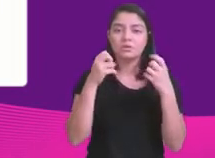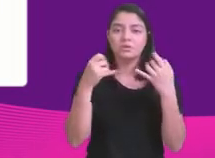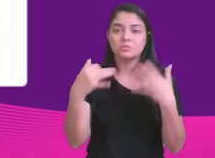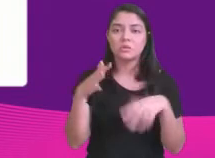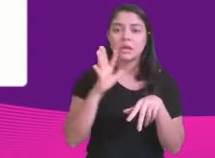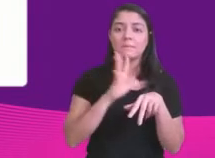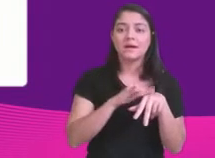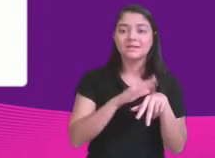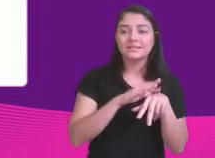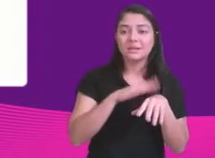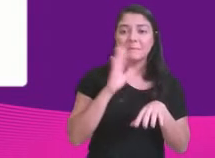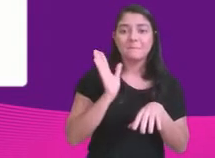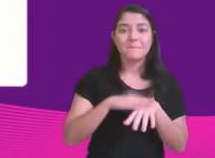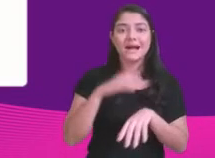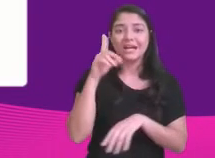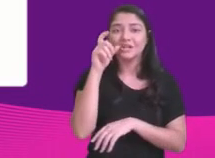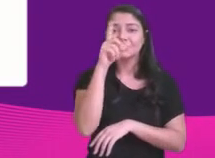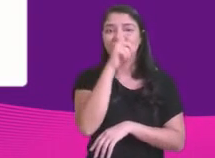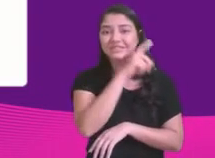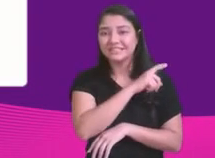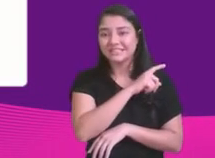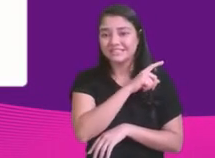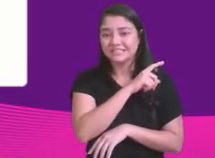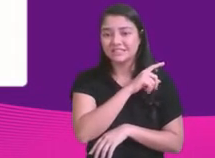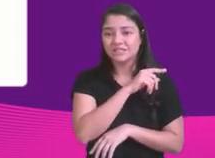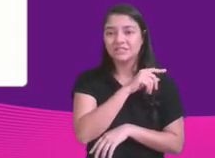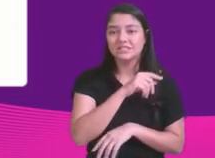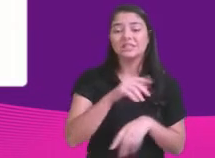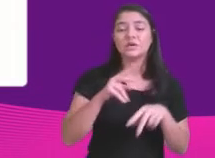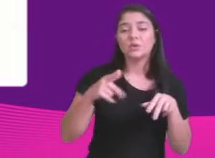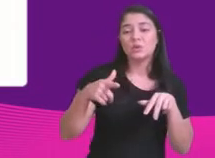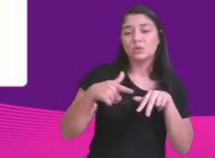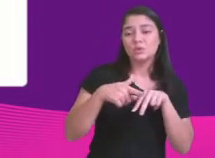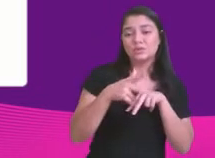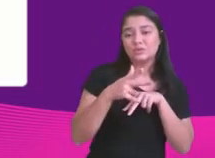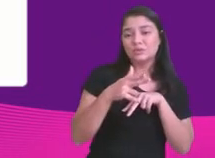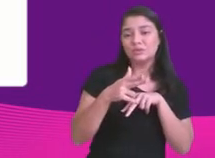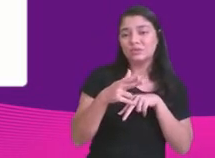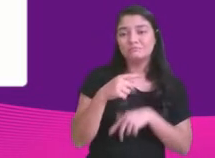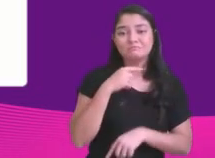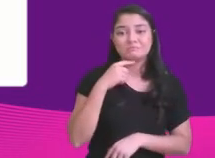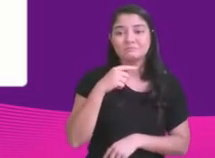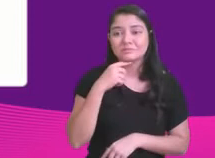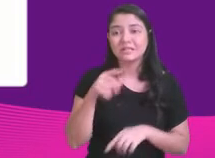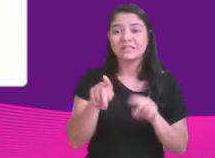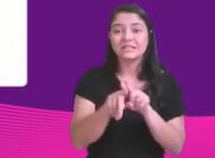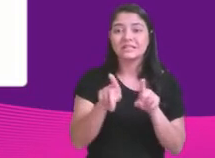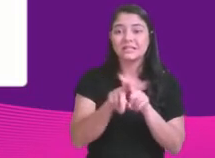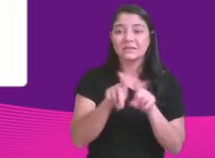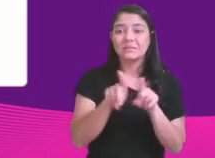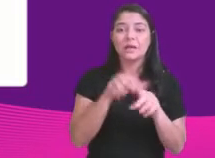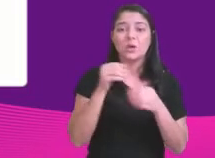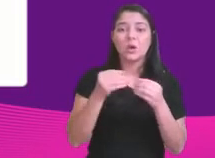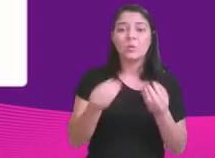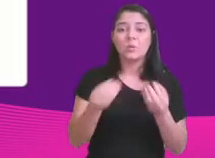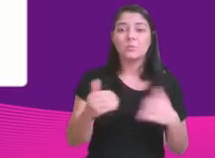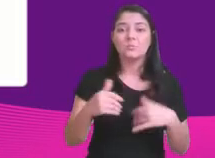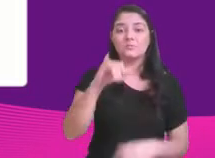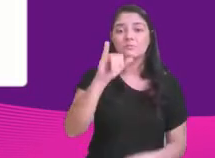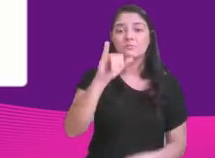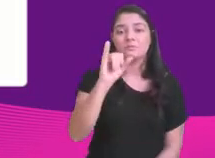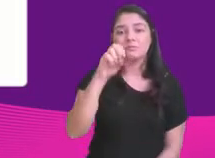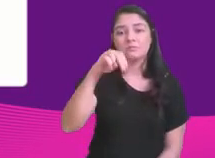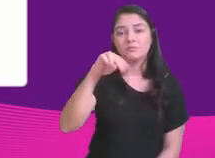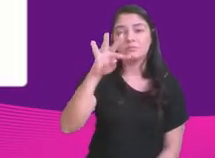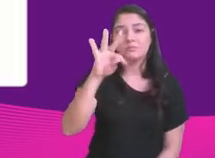mais difíceis de serem executados. Cirurgia na qual nós fazemos ressecções interesfinctéricas. São aquelas